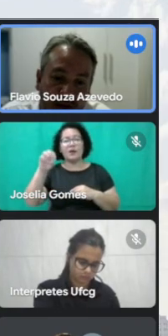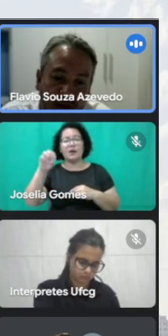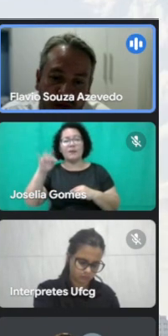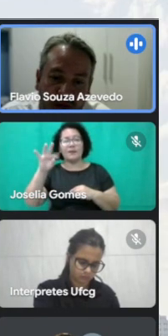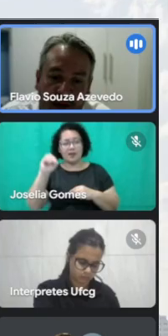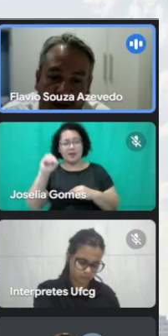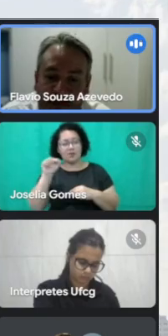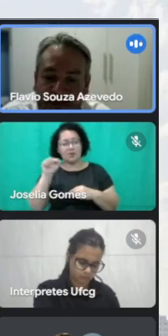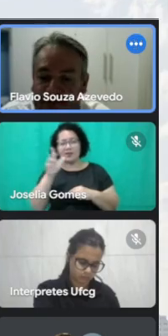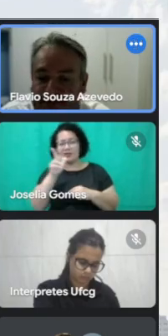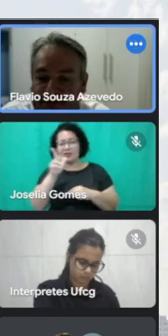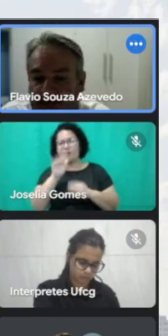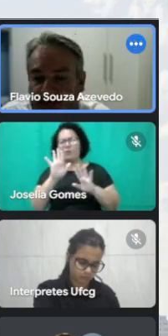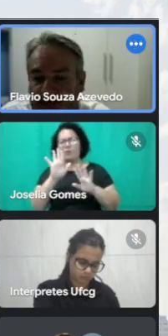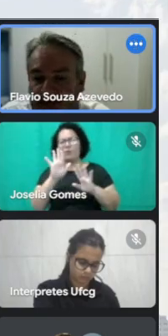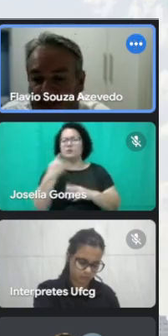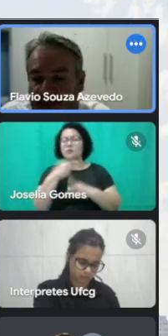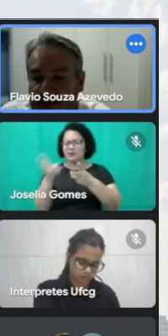a coisa funciona, né?